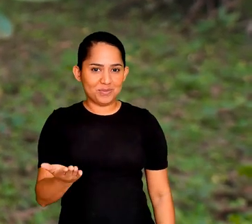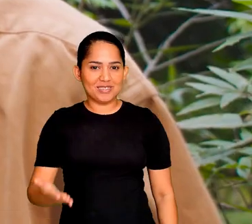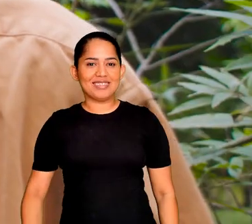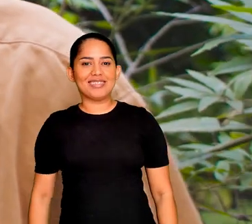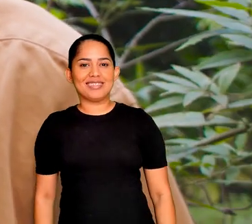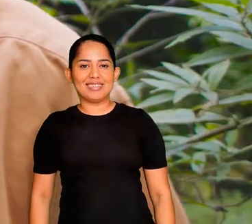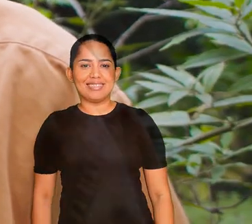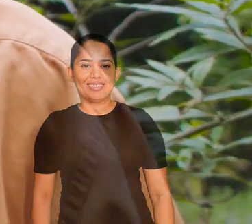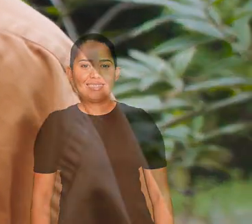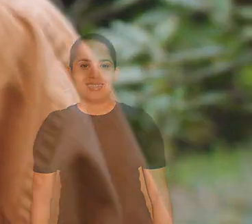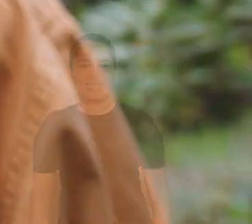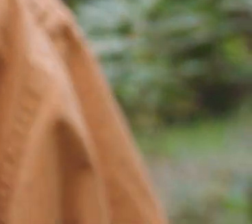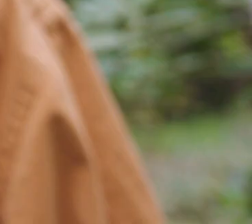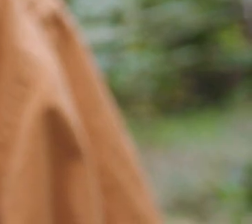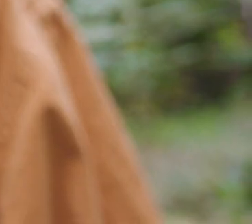basta.